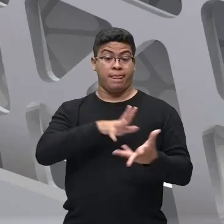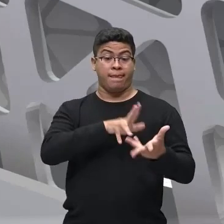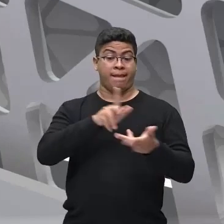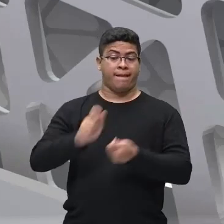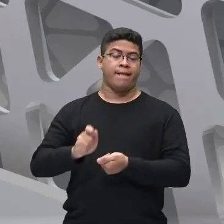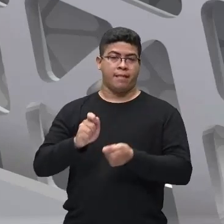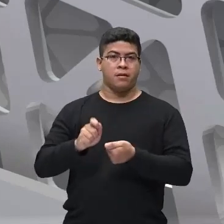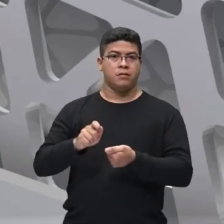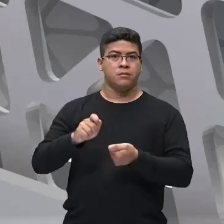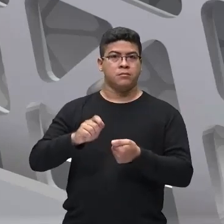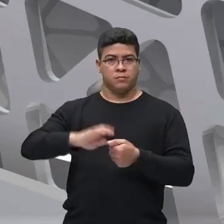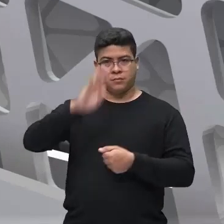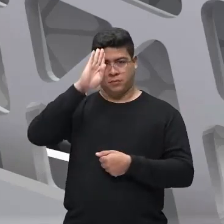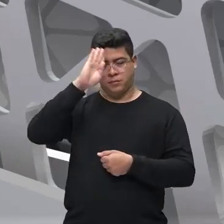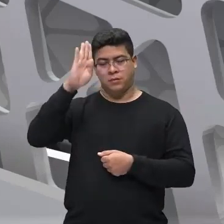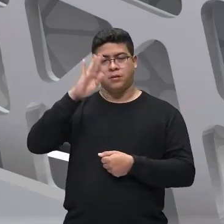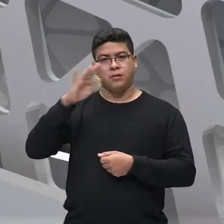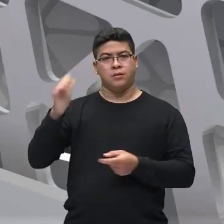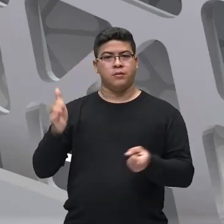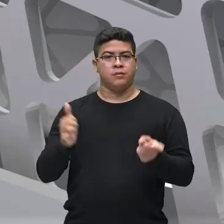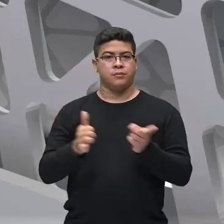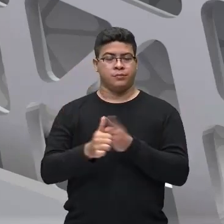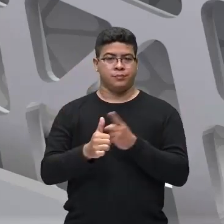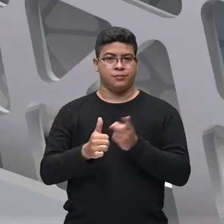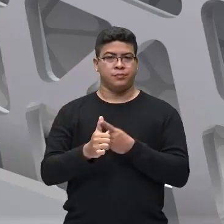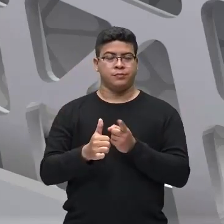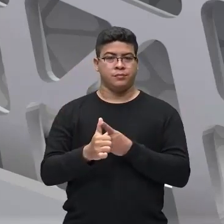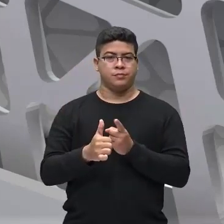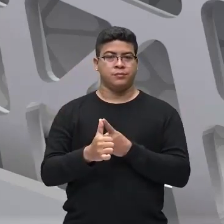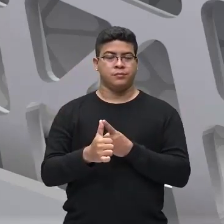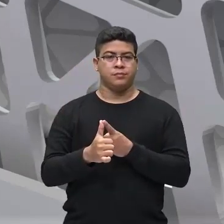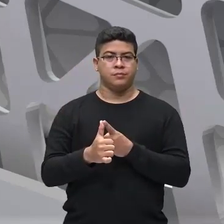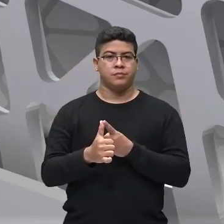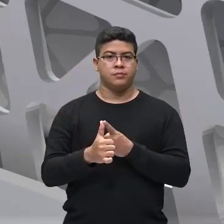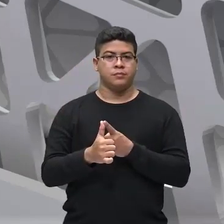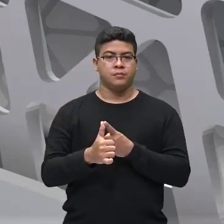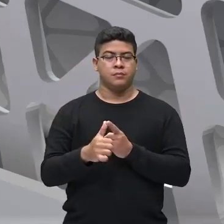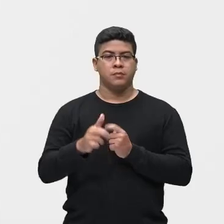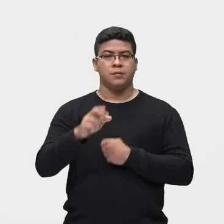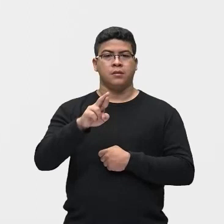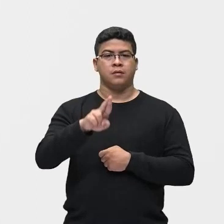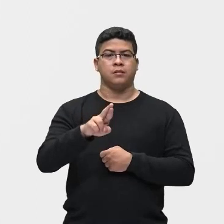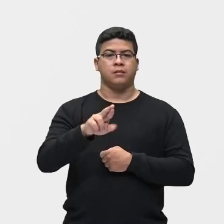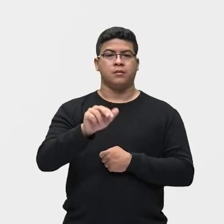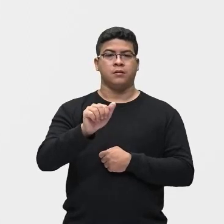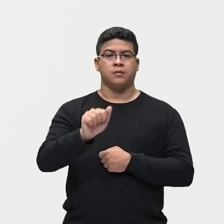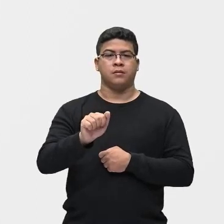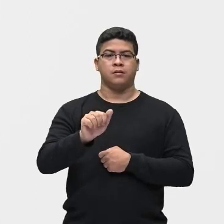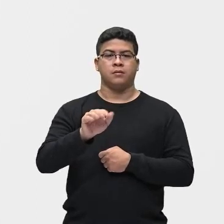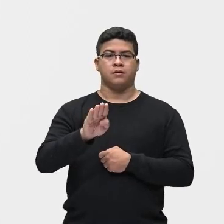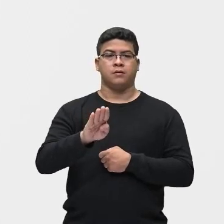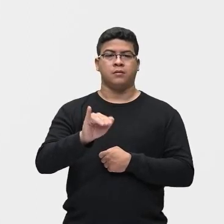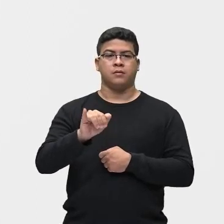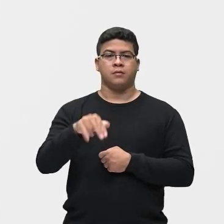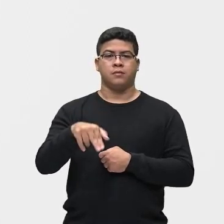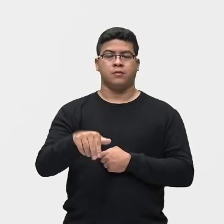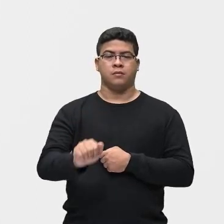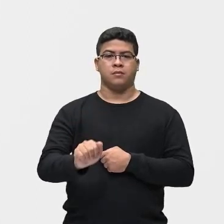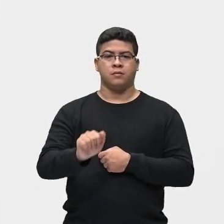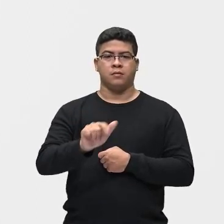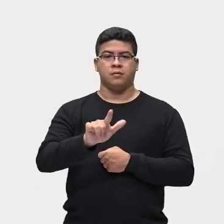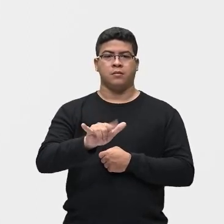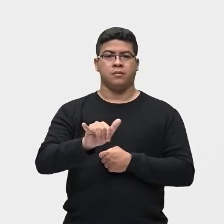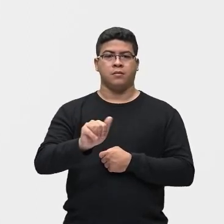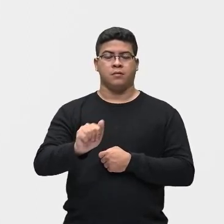se destacaram. O primeiro deles é a Rabina Lia Abbas. A Rabina Lia Abbas é